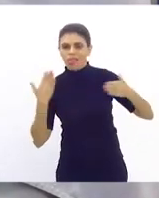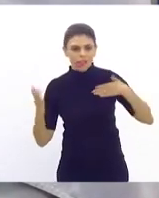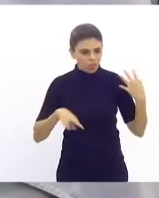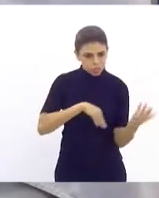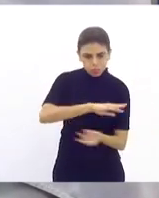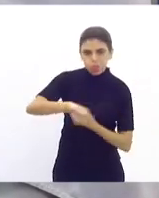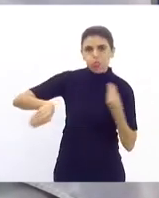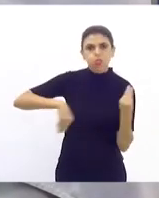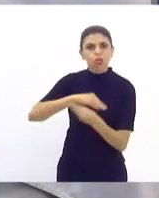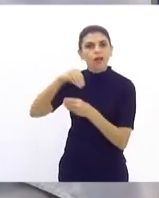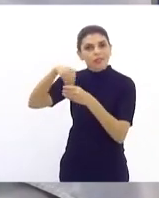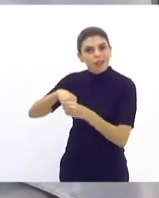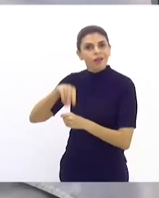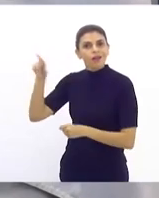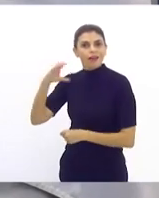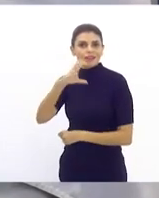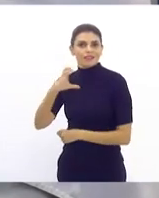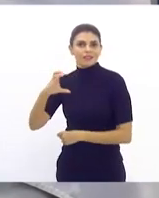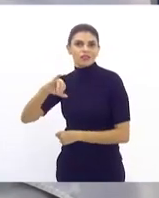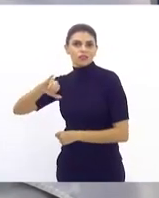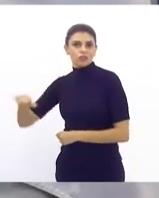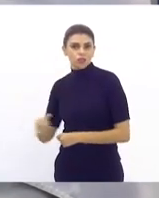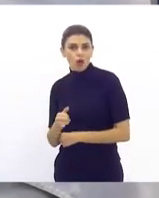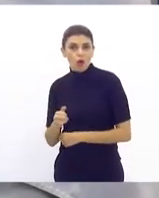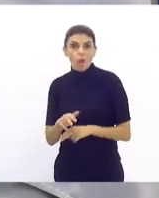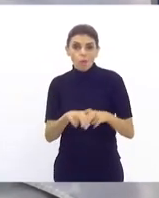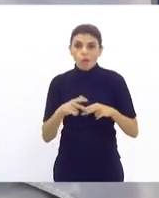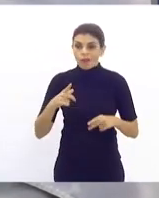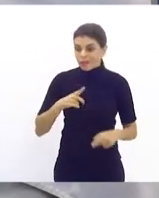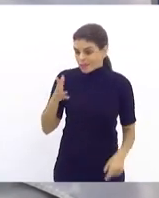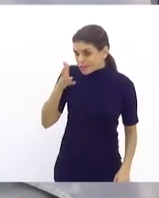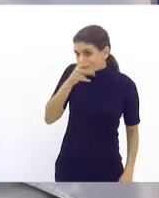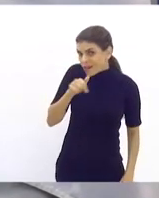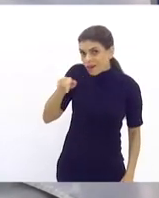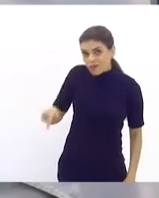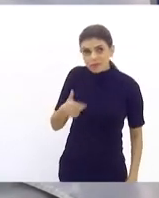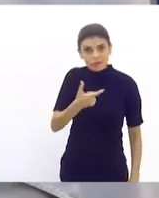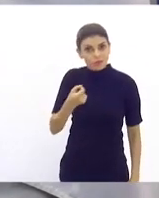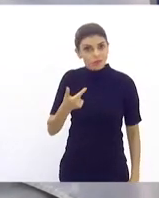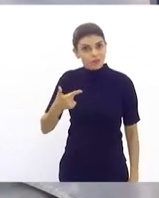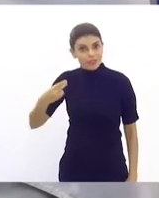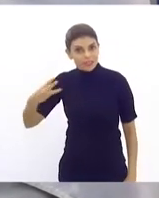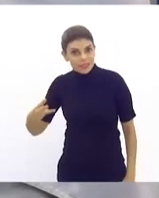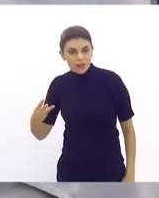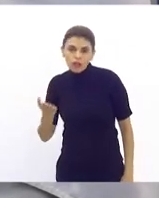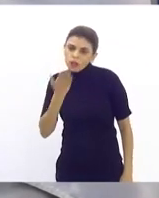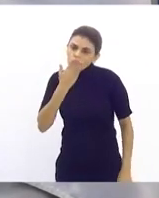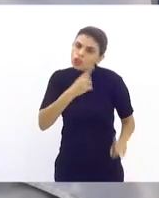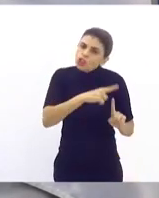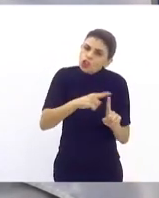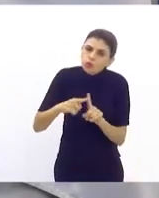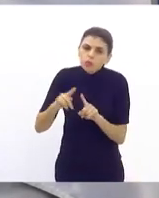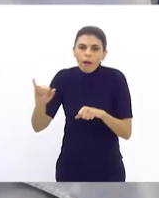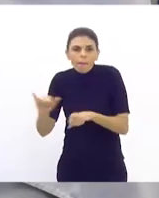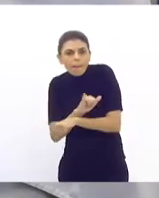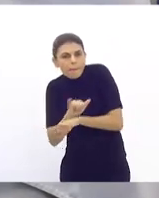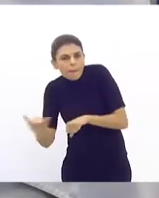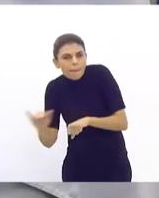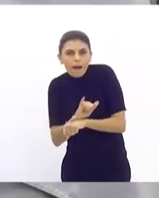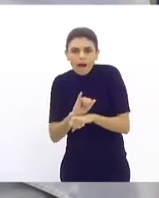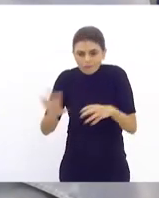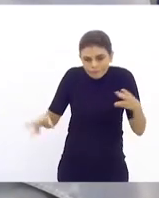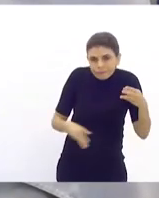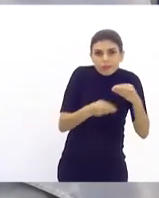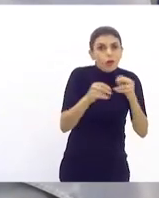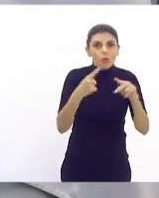CCJ para que a gente ou salve o projeto de 23 dessa legislatura ou faça algum tipo de adequação, porque